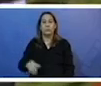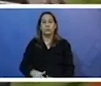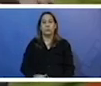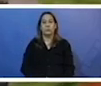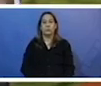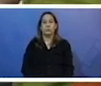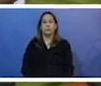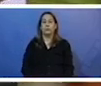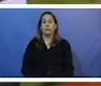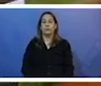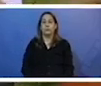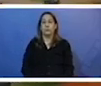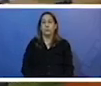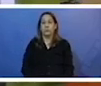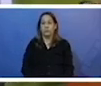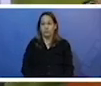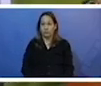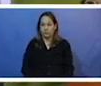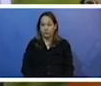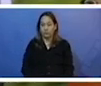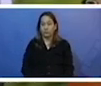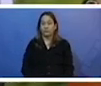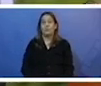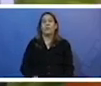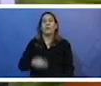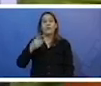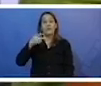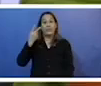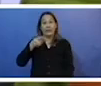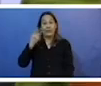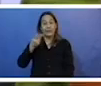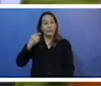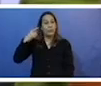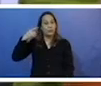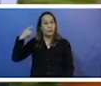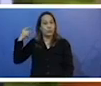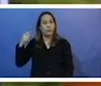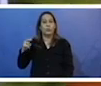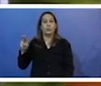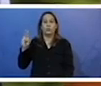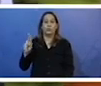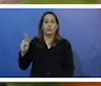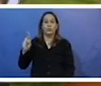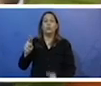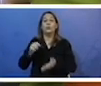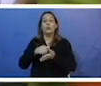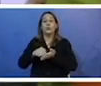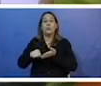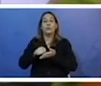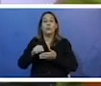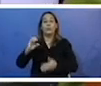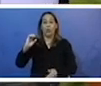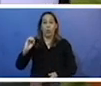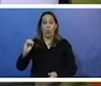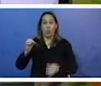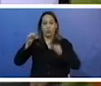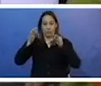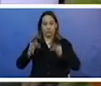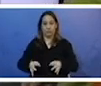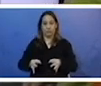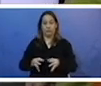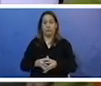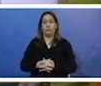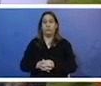Termina com U, não. A gente pronuncia U, mas escreve O.